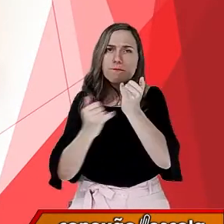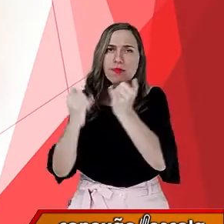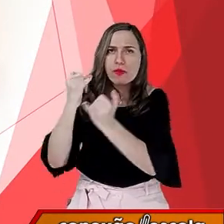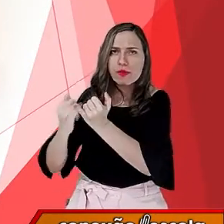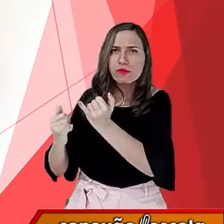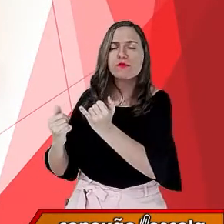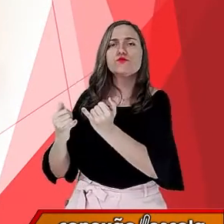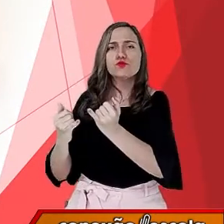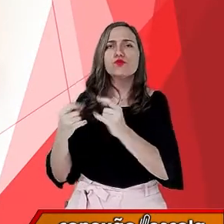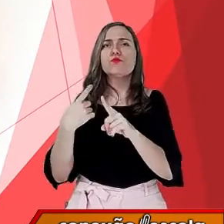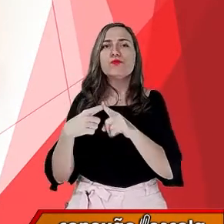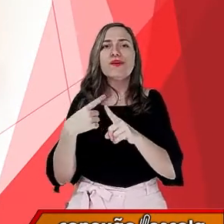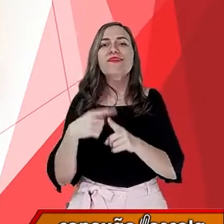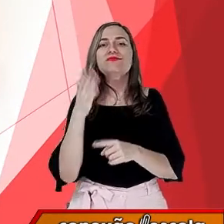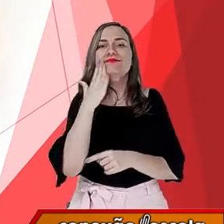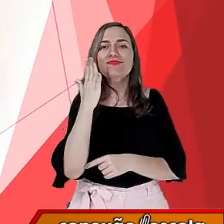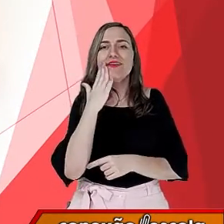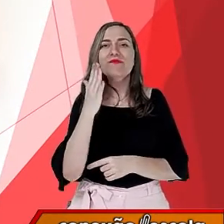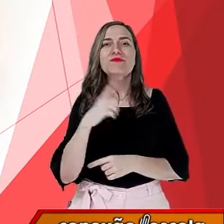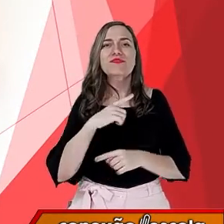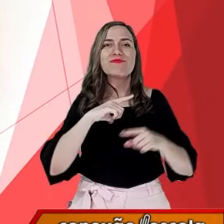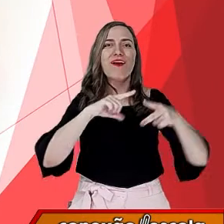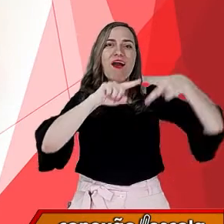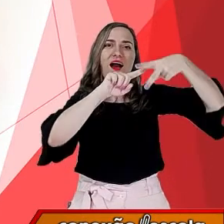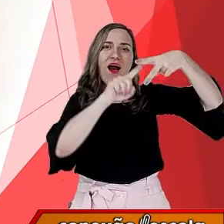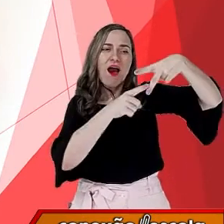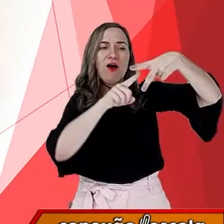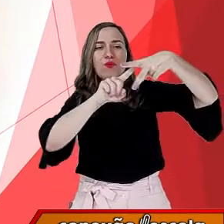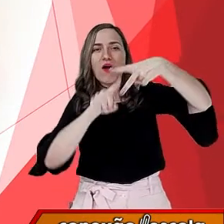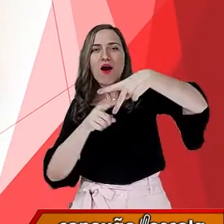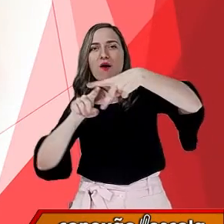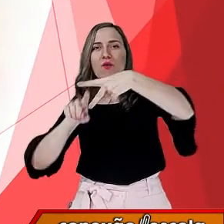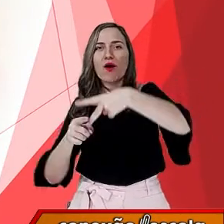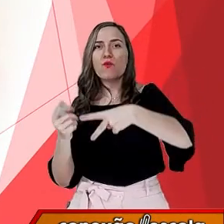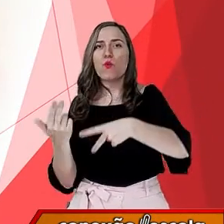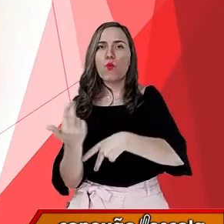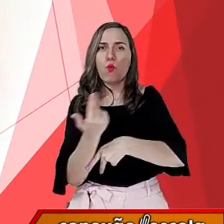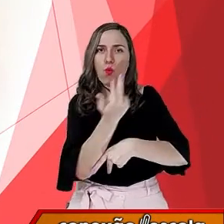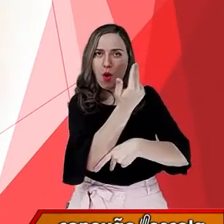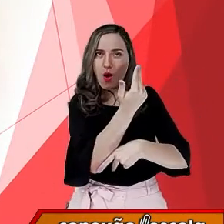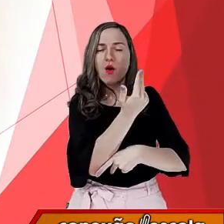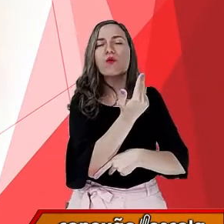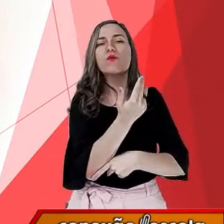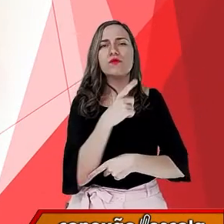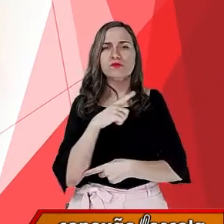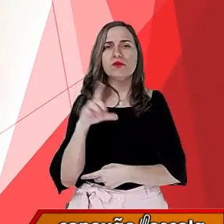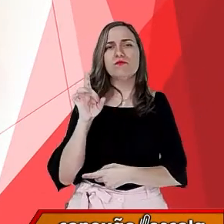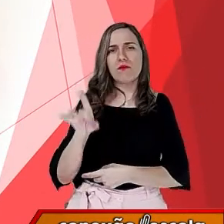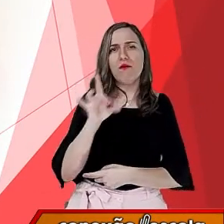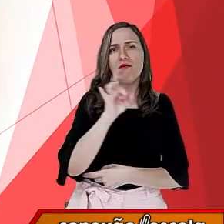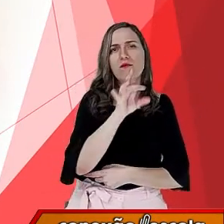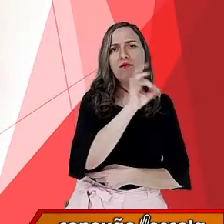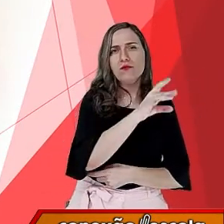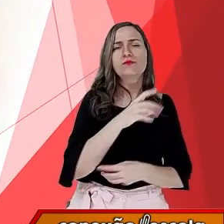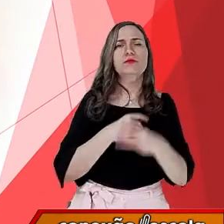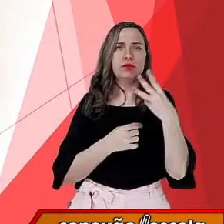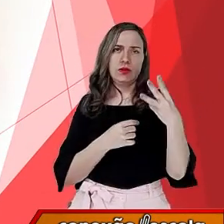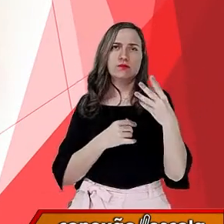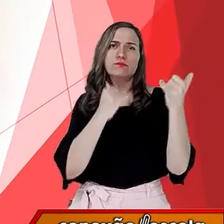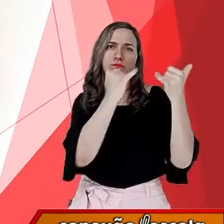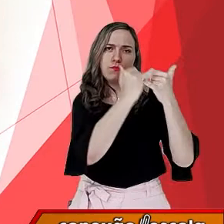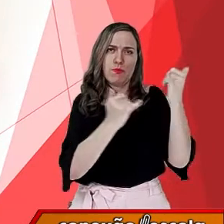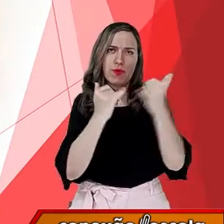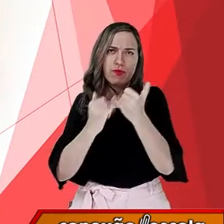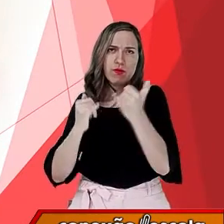porque eles mantêm aqui o mesmo ângulo, né, de abertura em cada um desses 3 triângulos, e por isso eles são triângulos semelhantes,